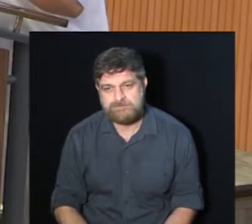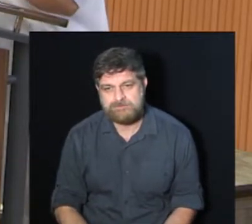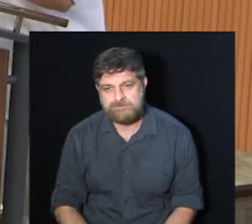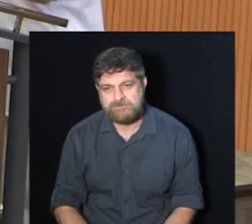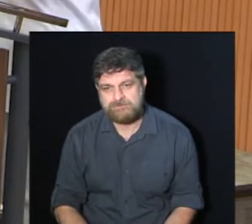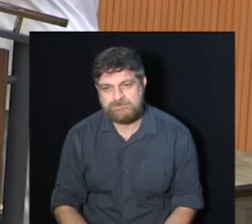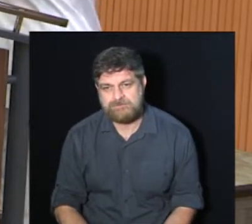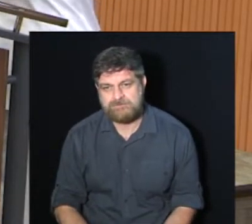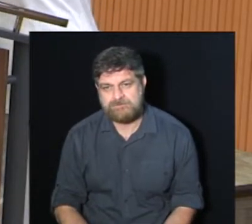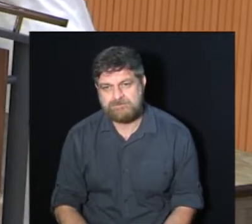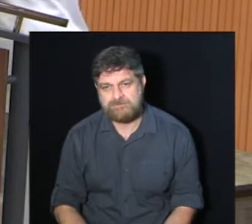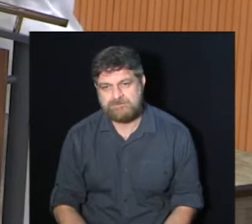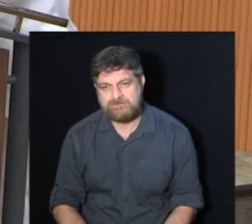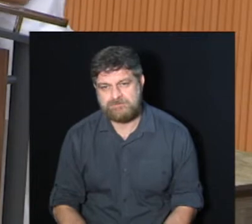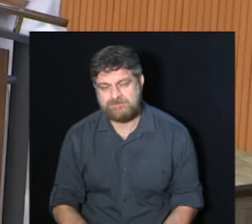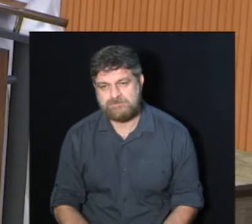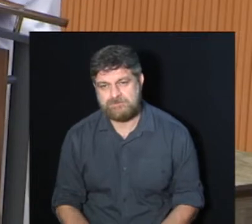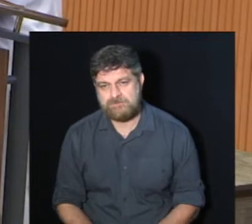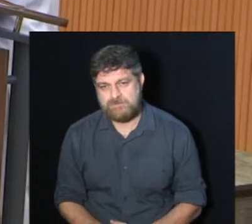Ai, tá sem.